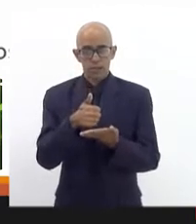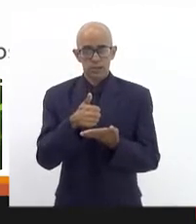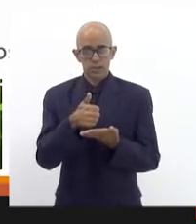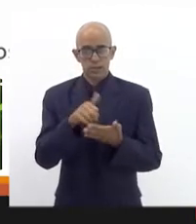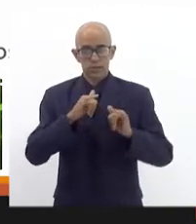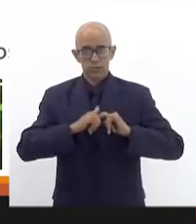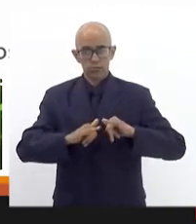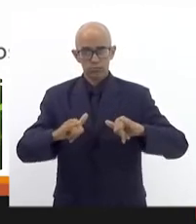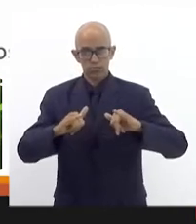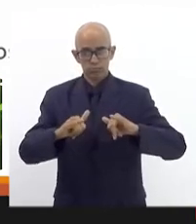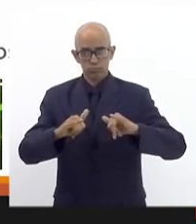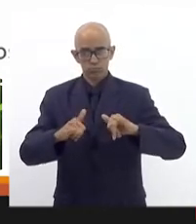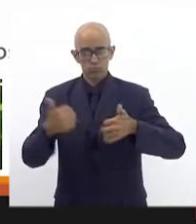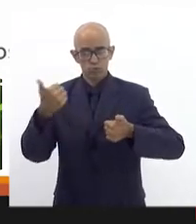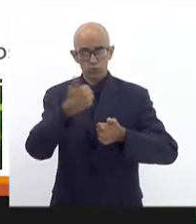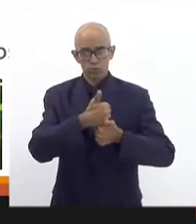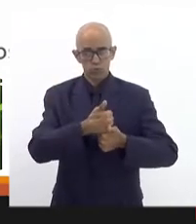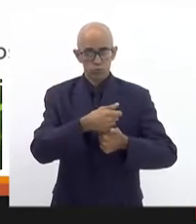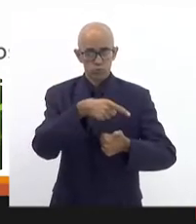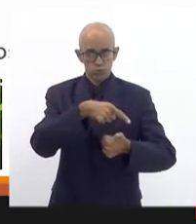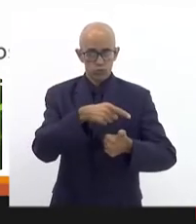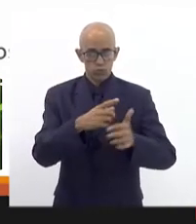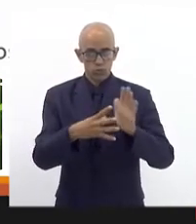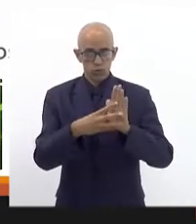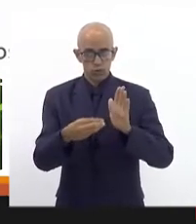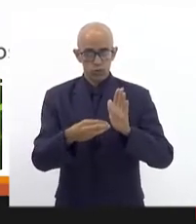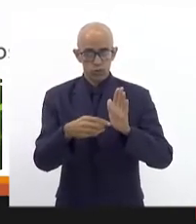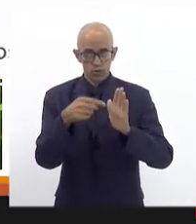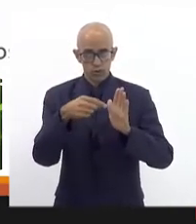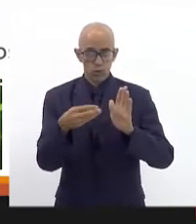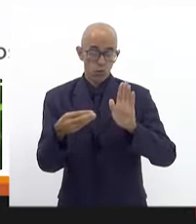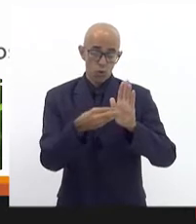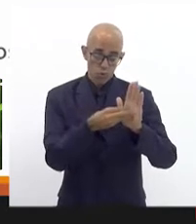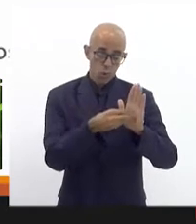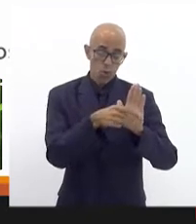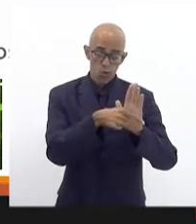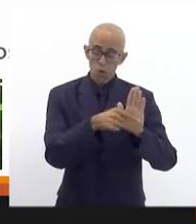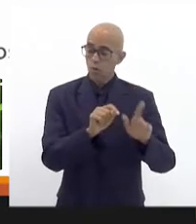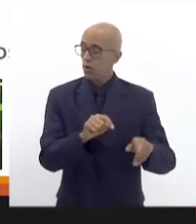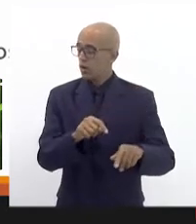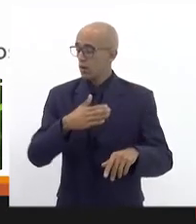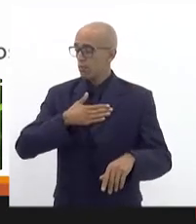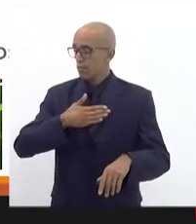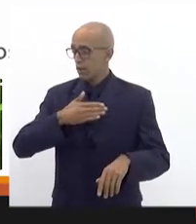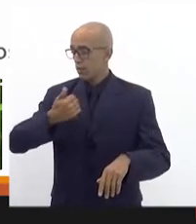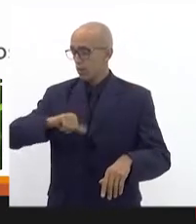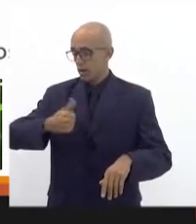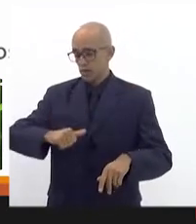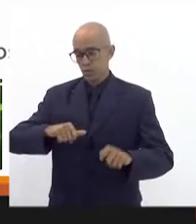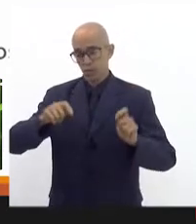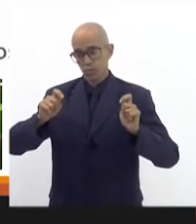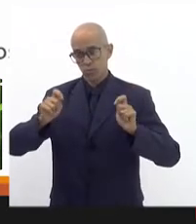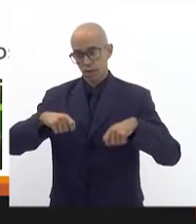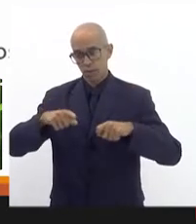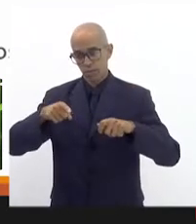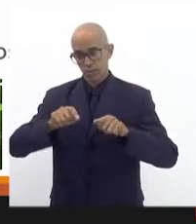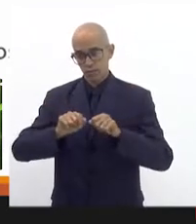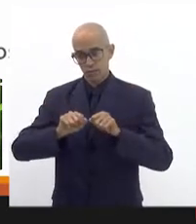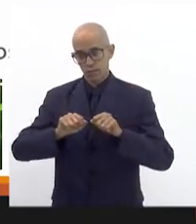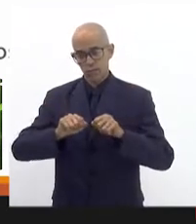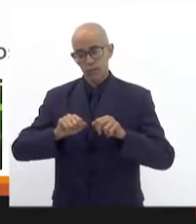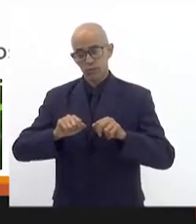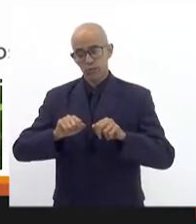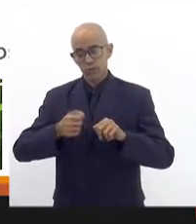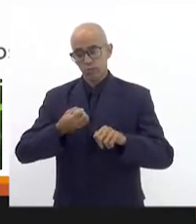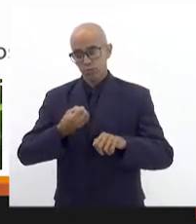incorporado ao substitutivo, né? E que, na minha avaliação, pode, de fato, fazer a diferença para o futuro do Estado do Rio de